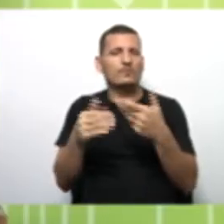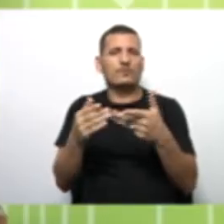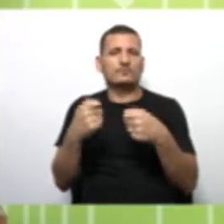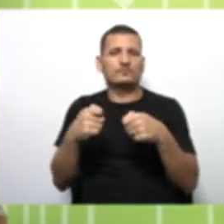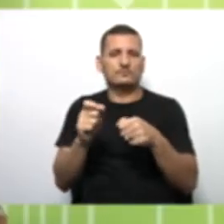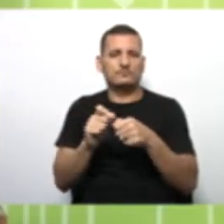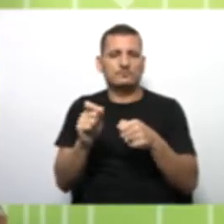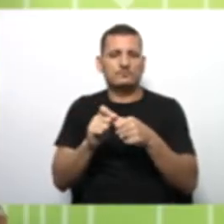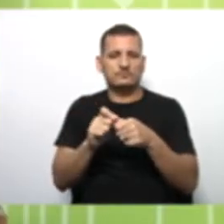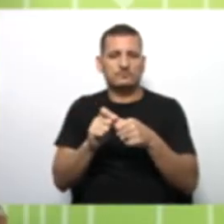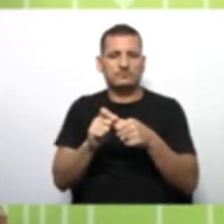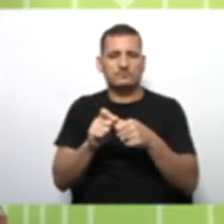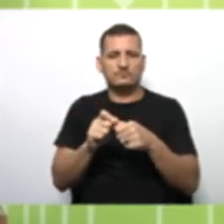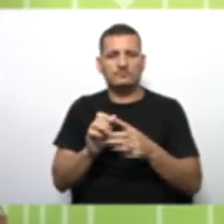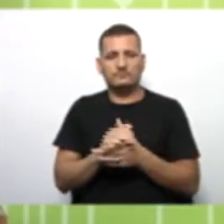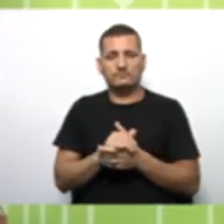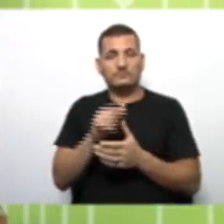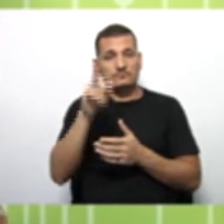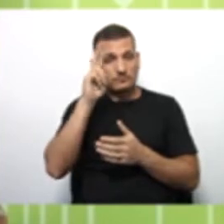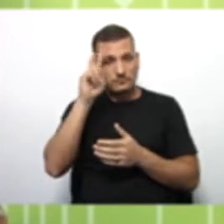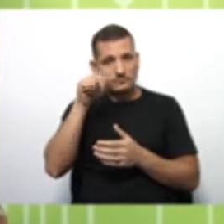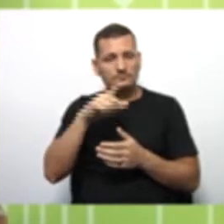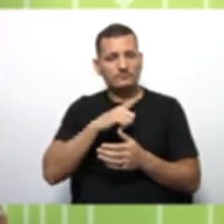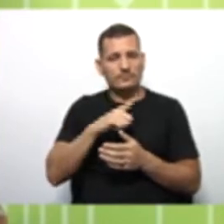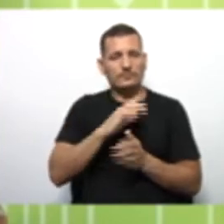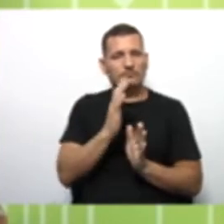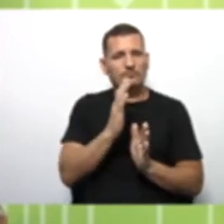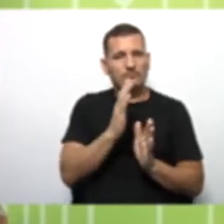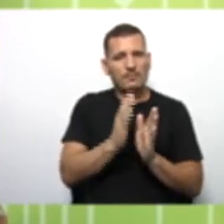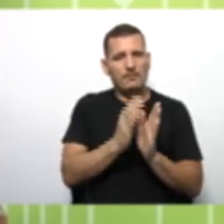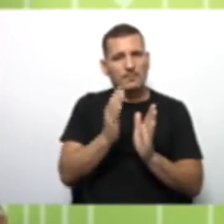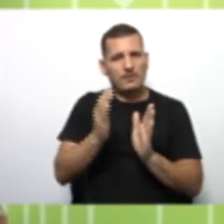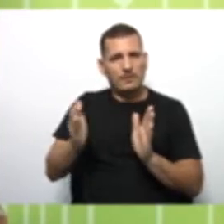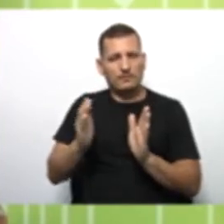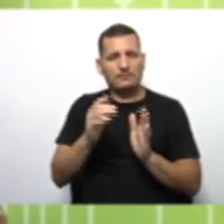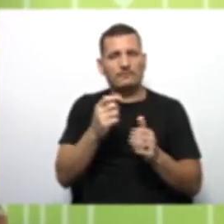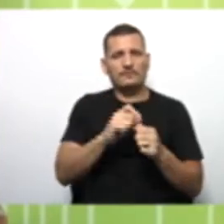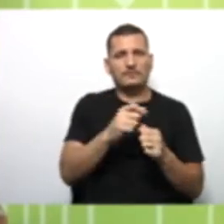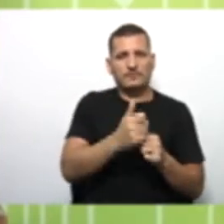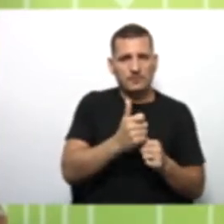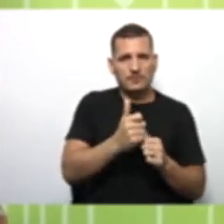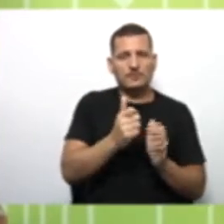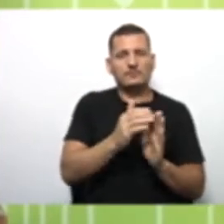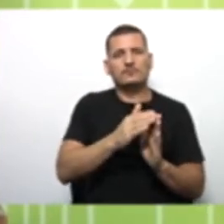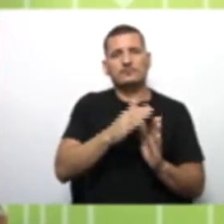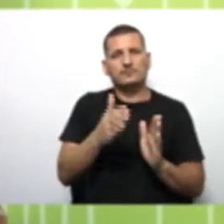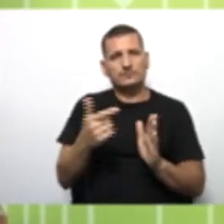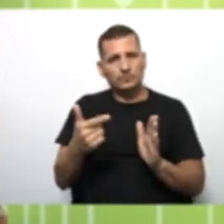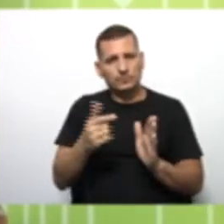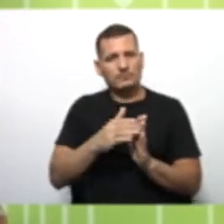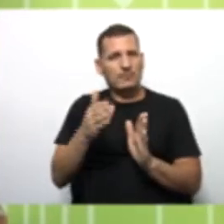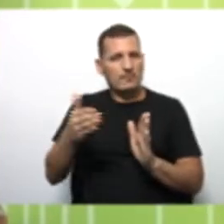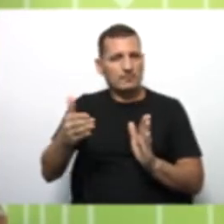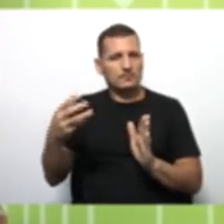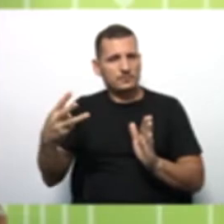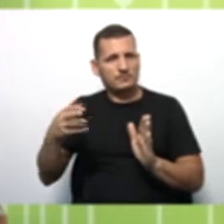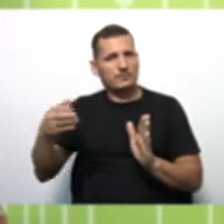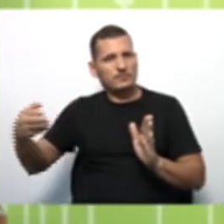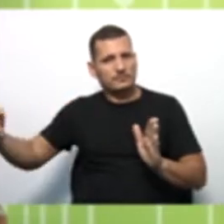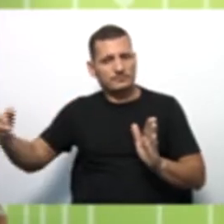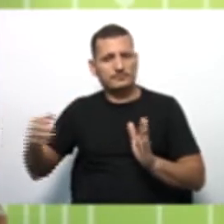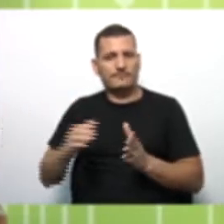essa questão aí da sequência, né? Você vai fazer uma para depois fazer a outra e por aí vai, tá? Então como que a gente faz